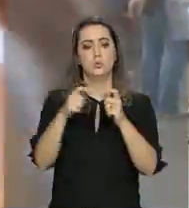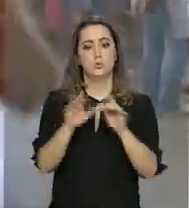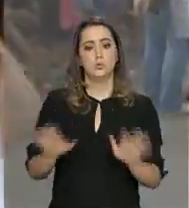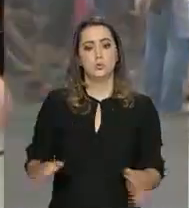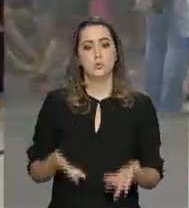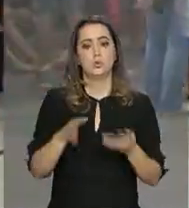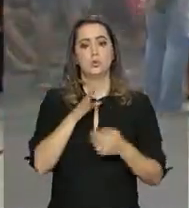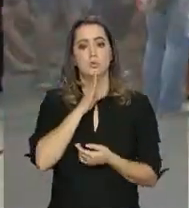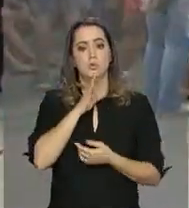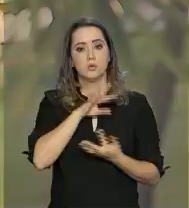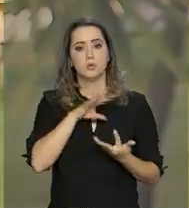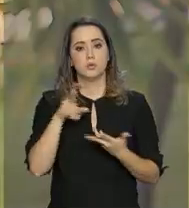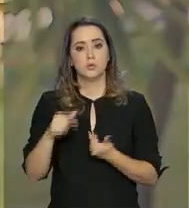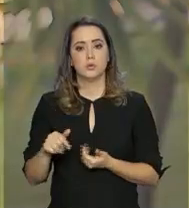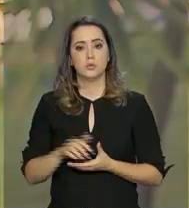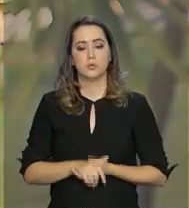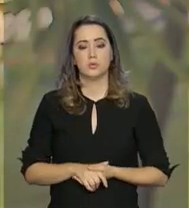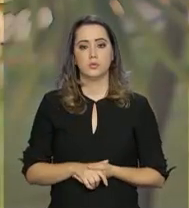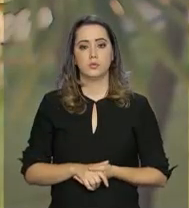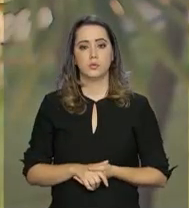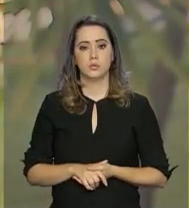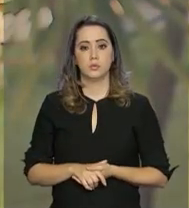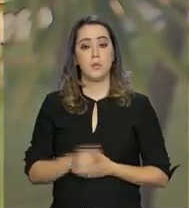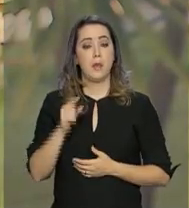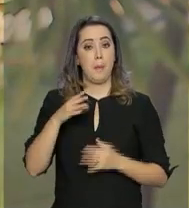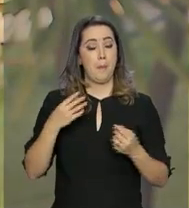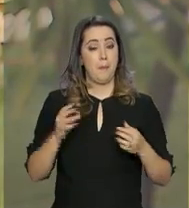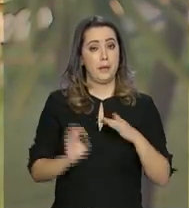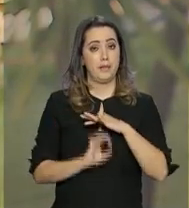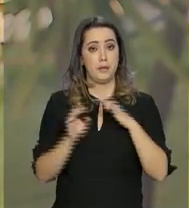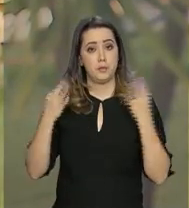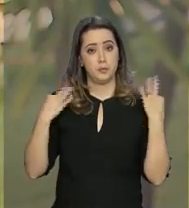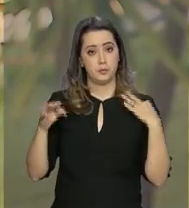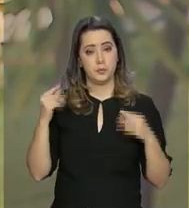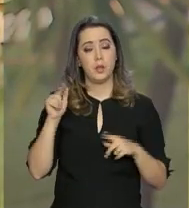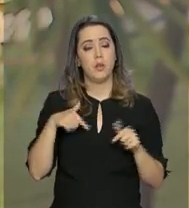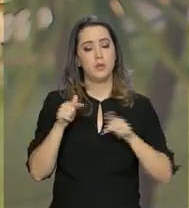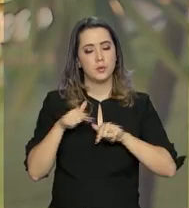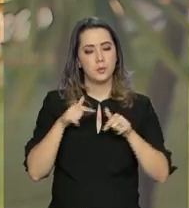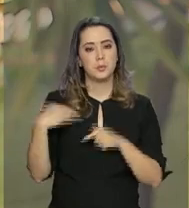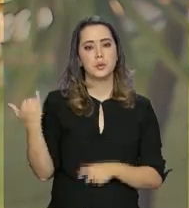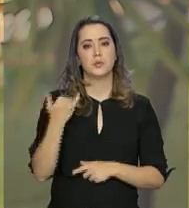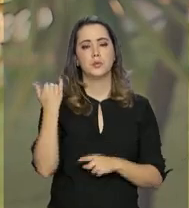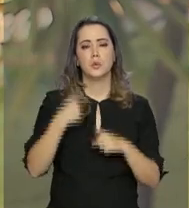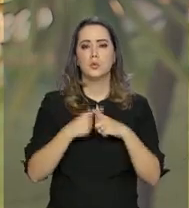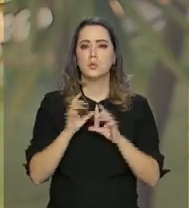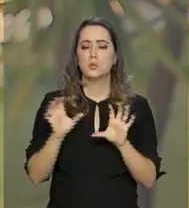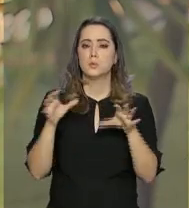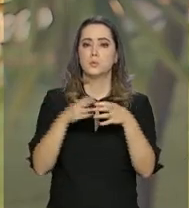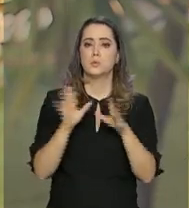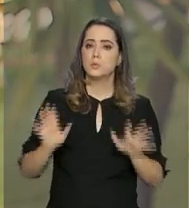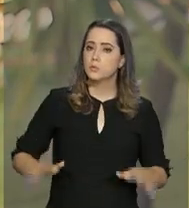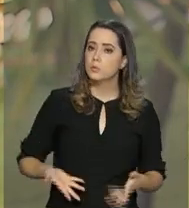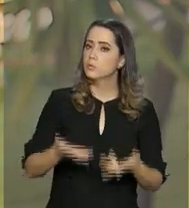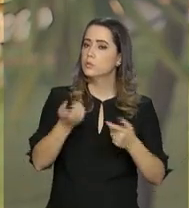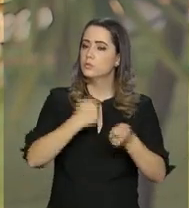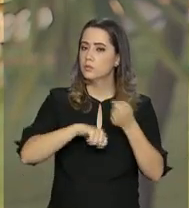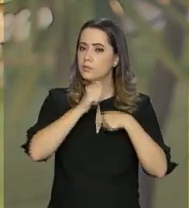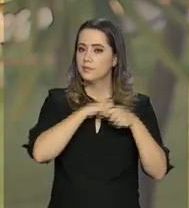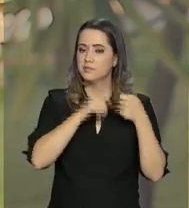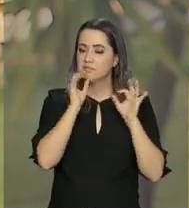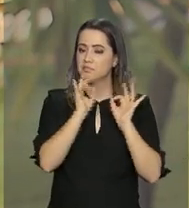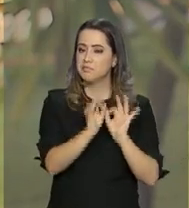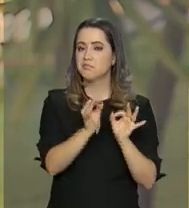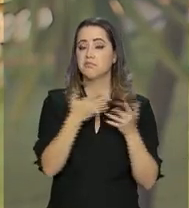dar reconhecimento mundial. Para Embratur, essa é uma ação importante porque este é um público que ajuda a movimentar muito a